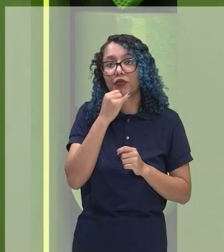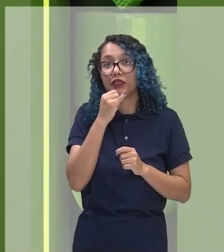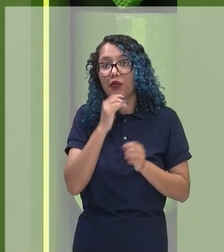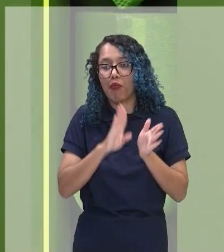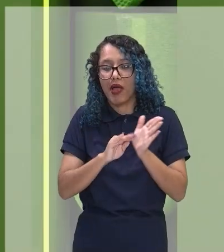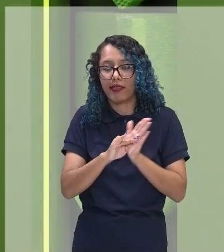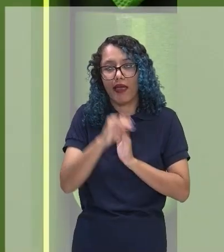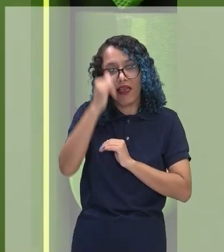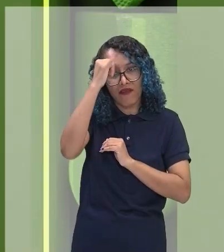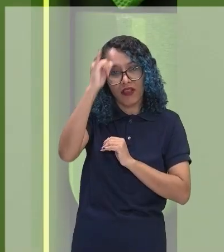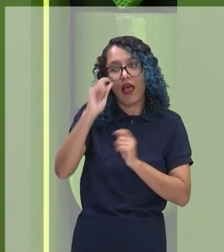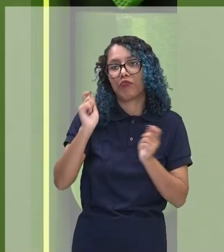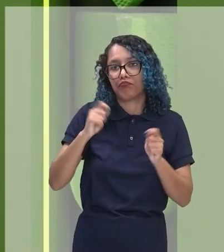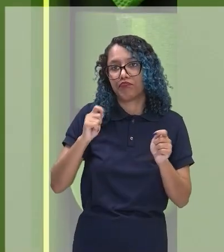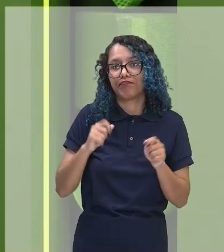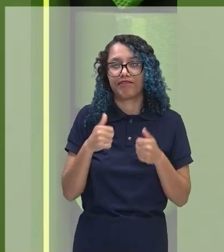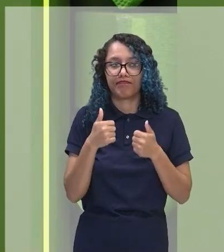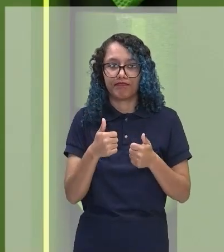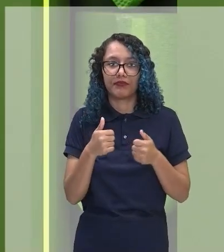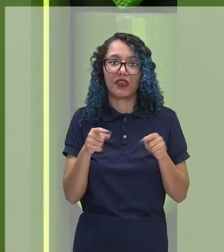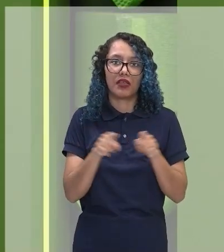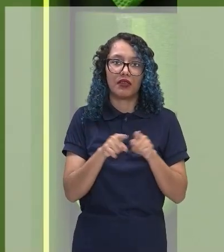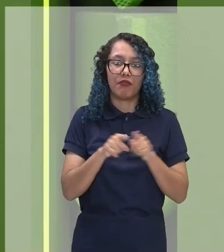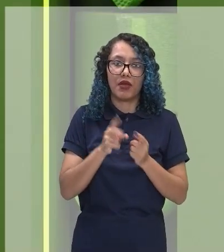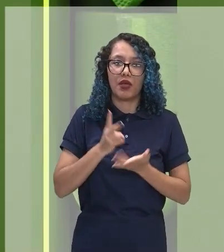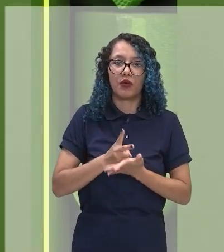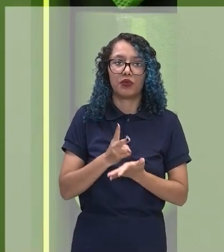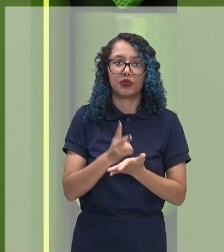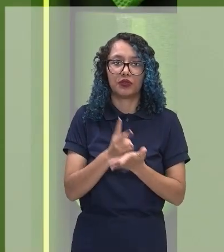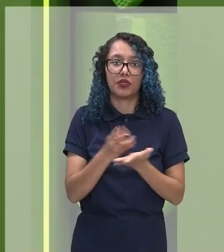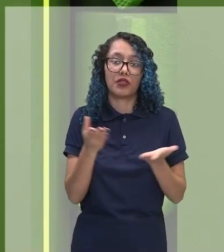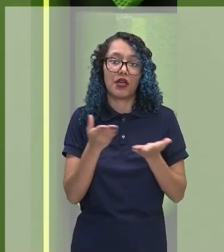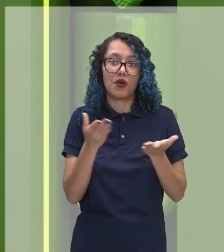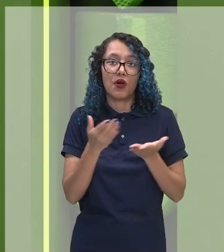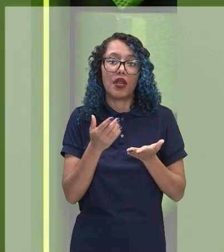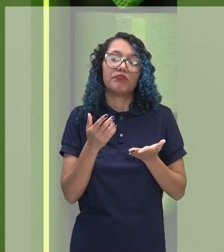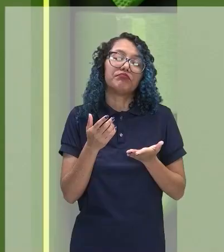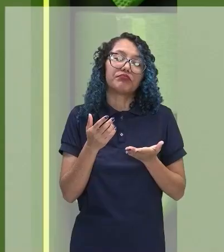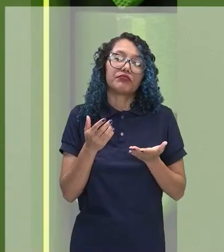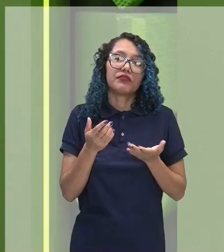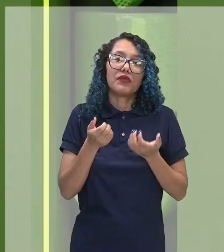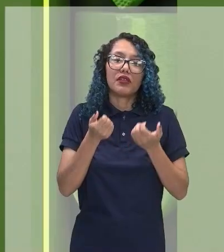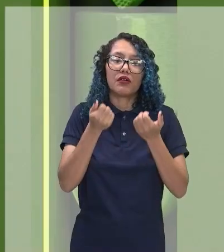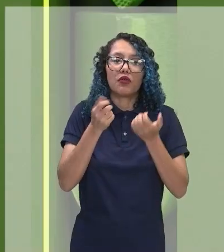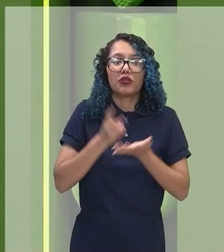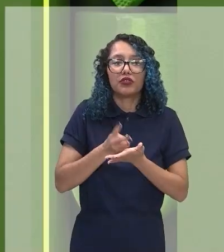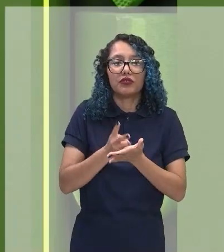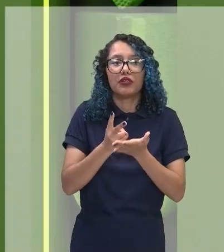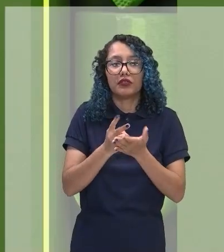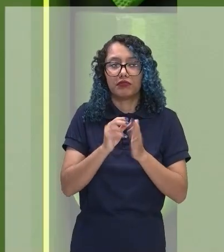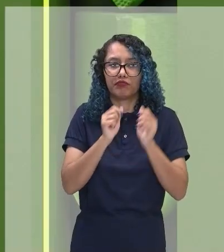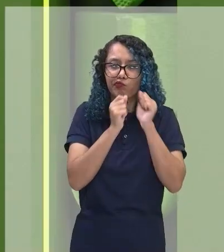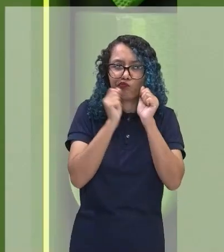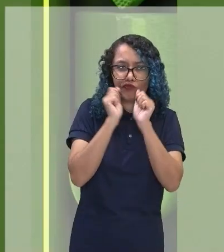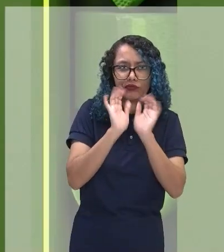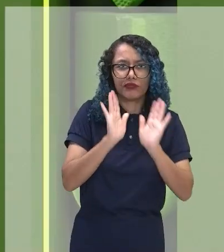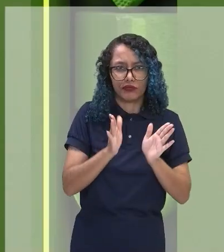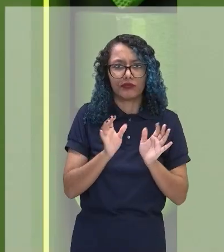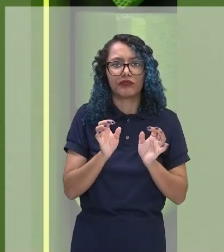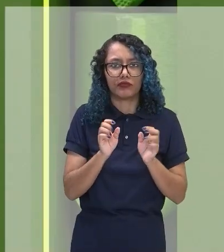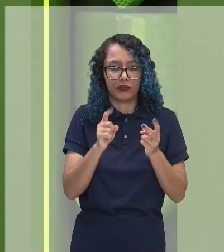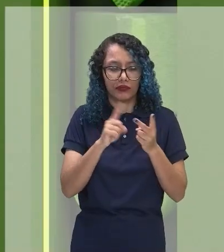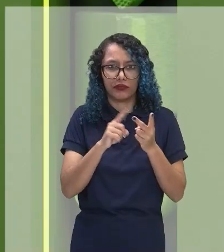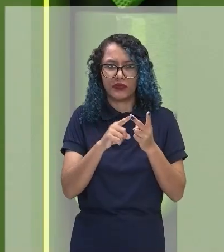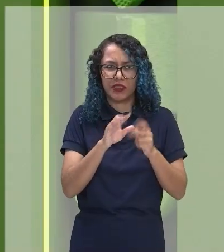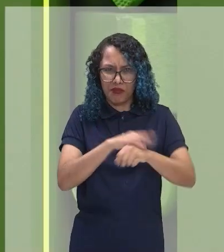proliferação de bactérias, tá? E continuando o que a gente estava vendo, né, falamos aí sobre as acnes e também o surgimento